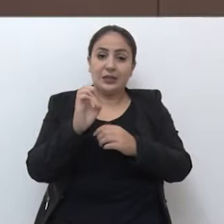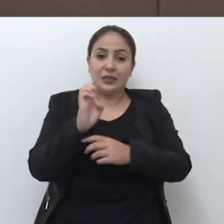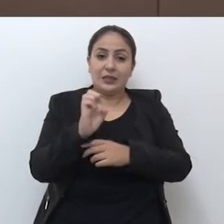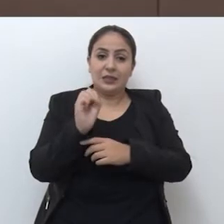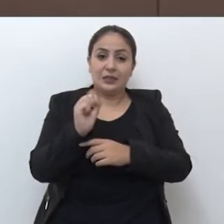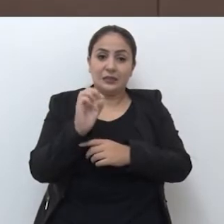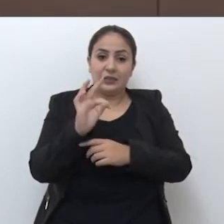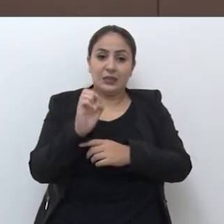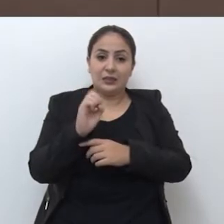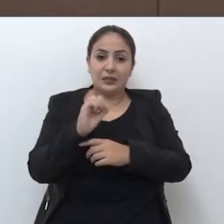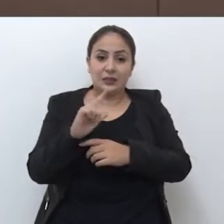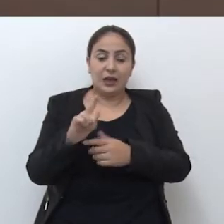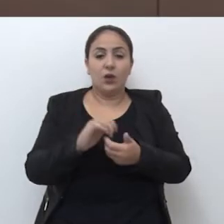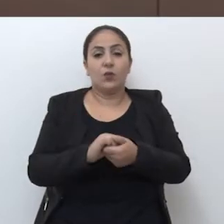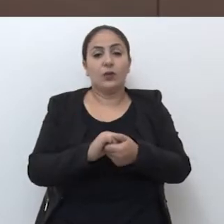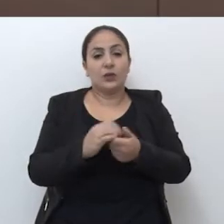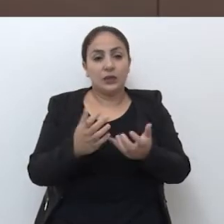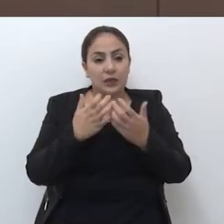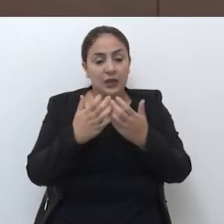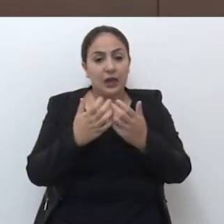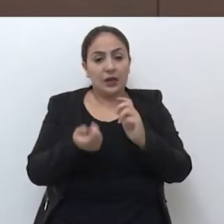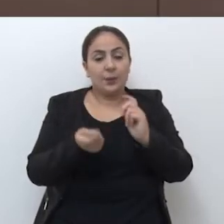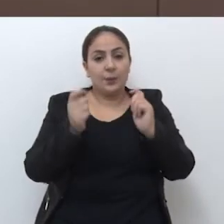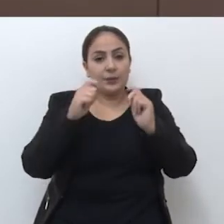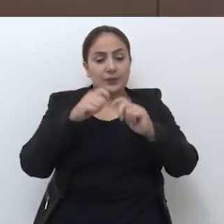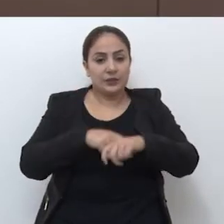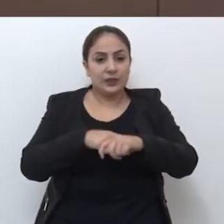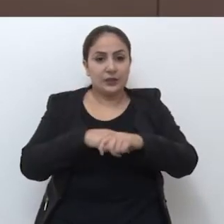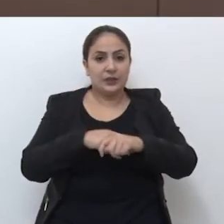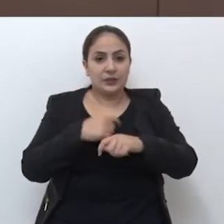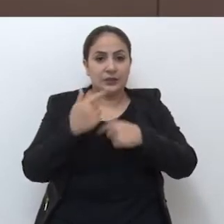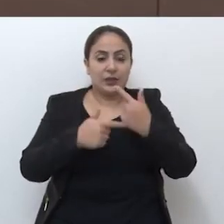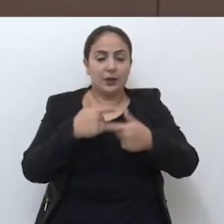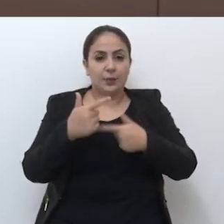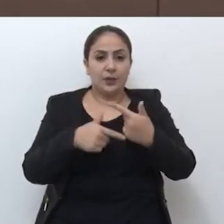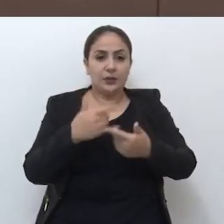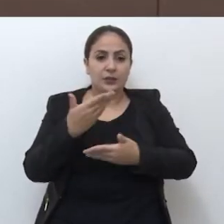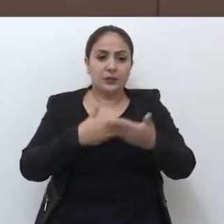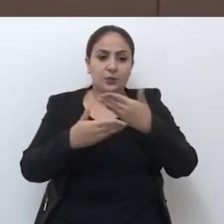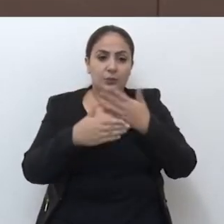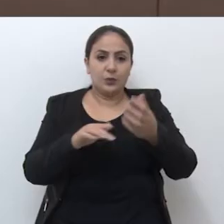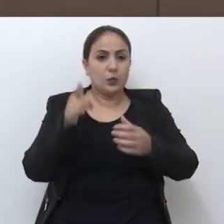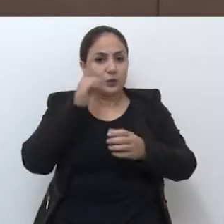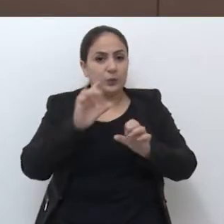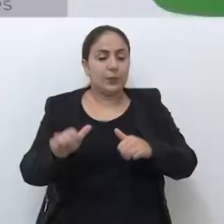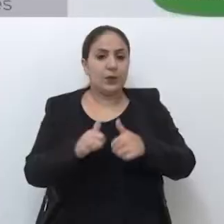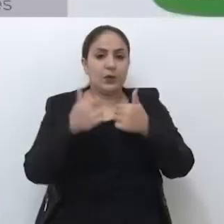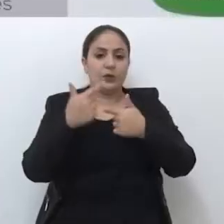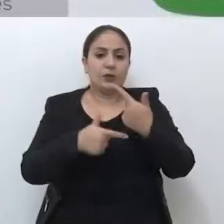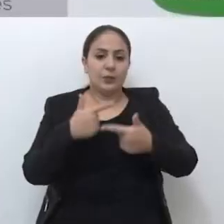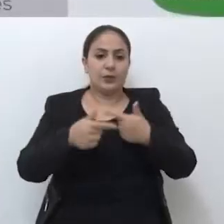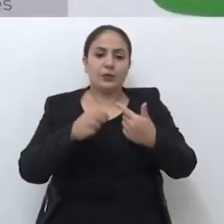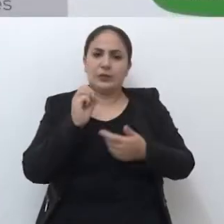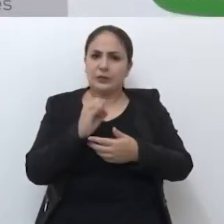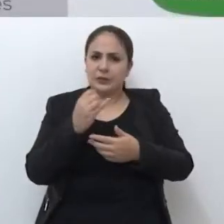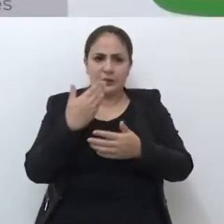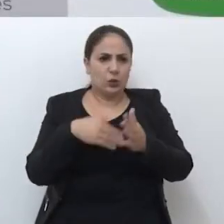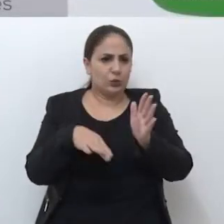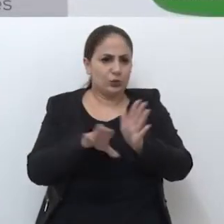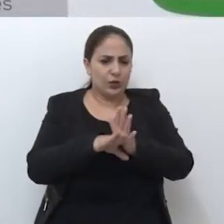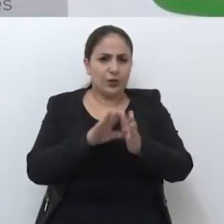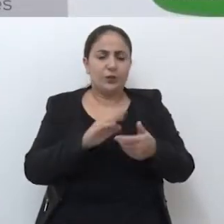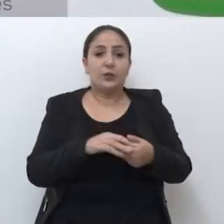estatal restabeleça a capacidade operacional de atendimento para melhorar o serviço. As correspondências não